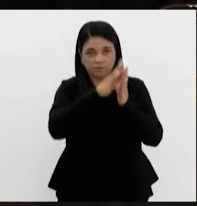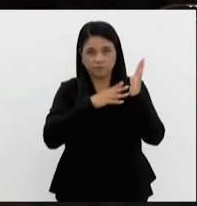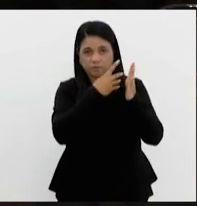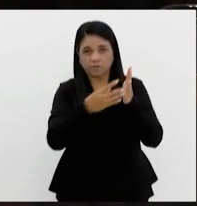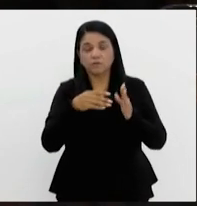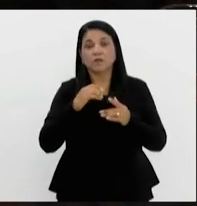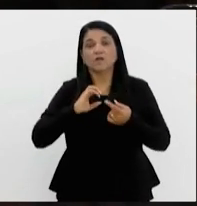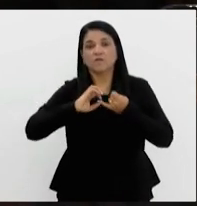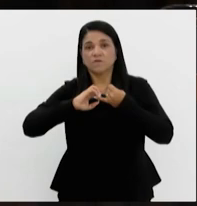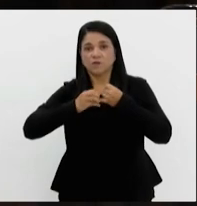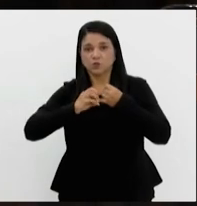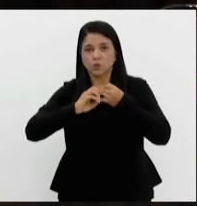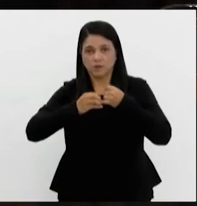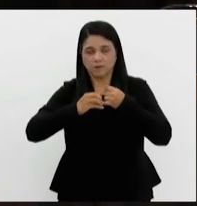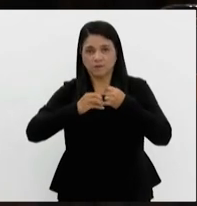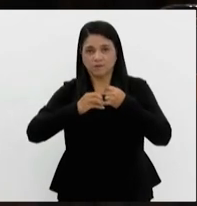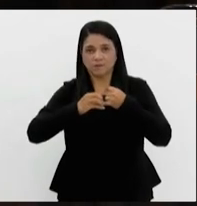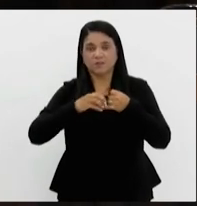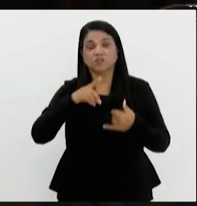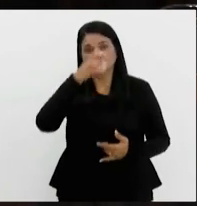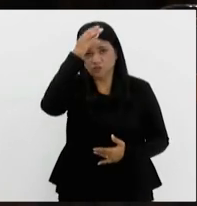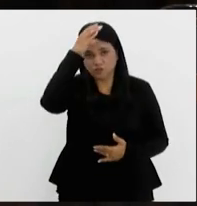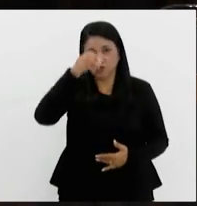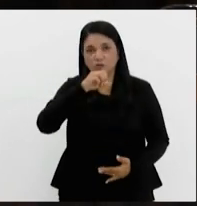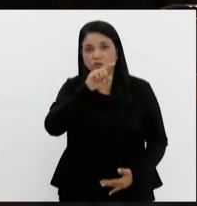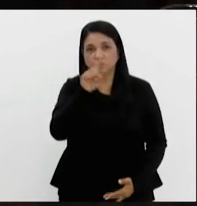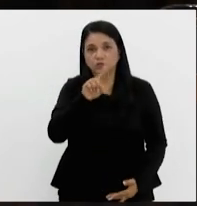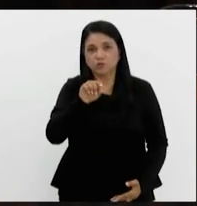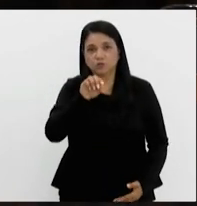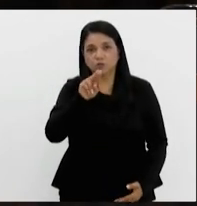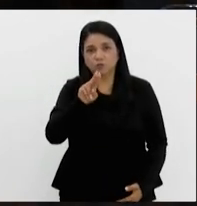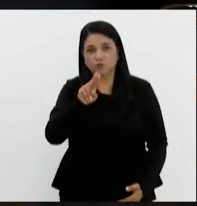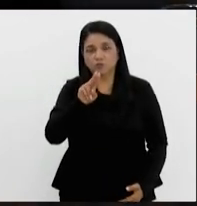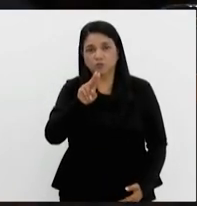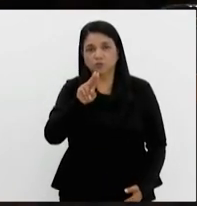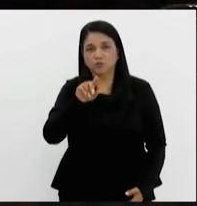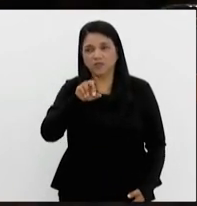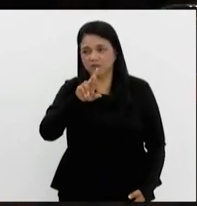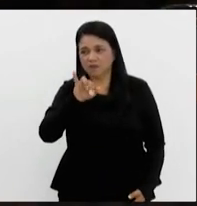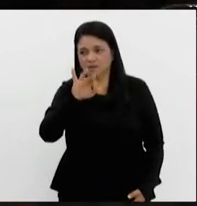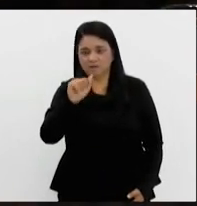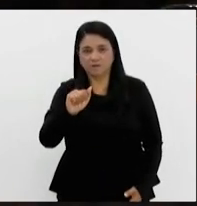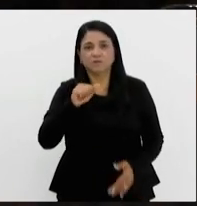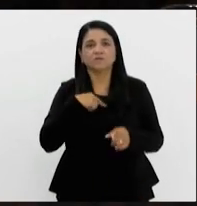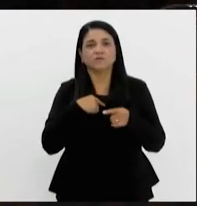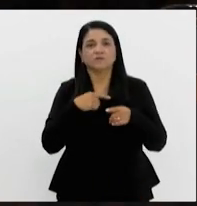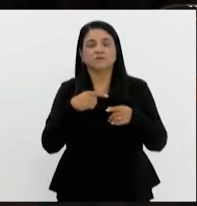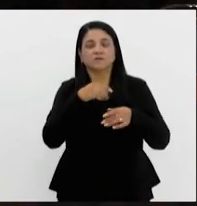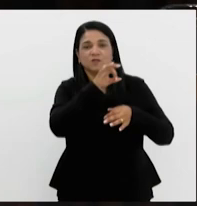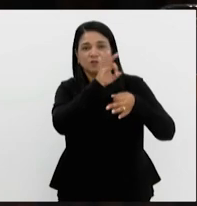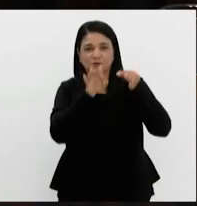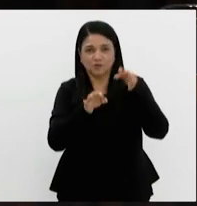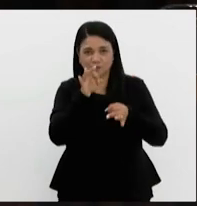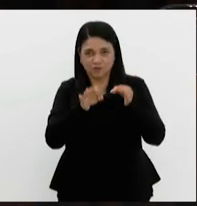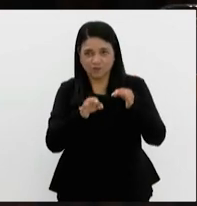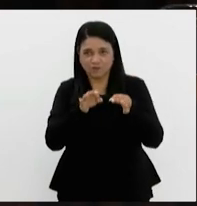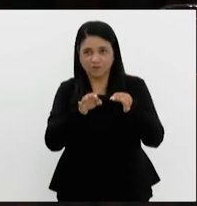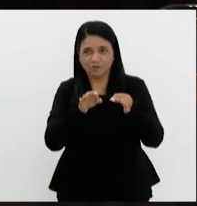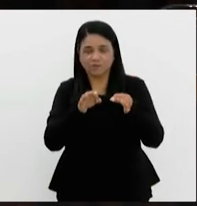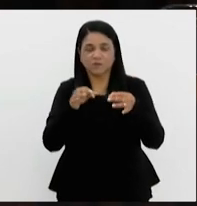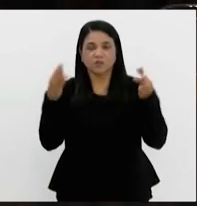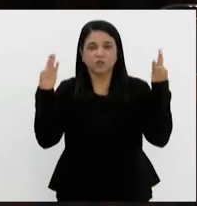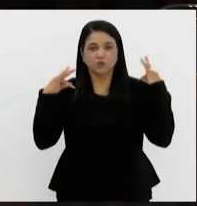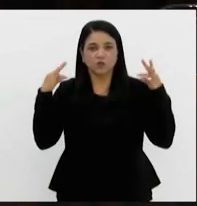feijoada da tia Surica. Pareceres das comissões de Constituição e Justiça pela juridicidade, de